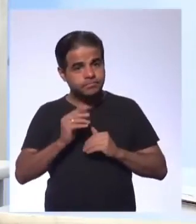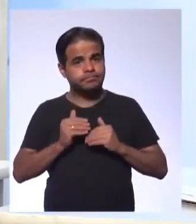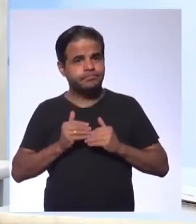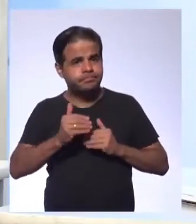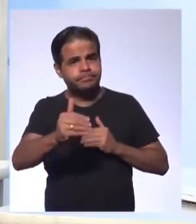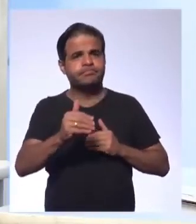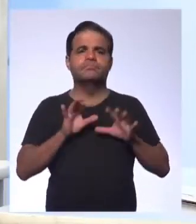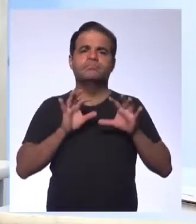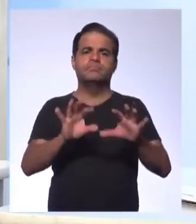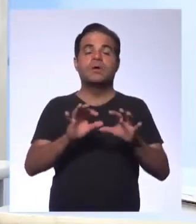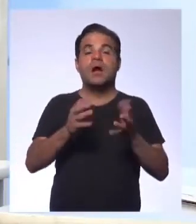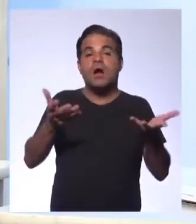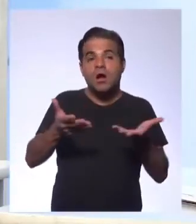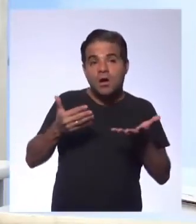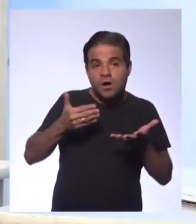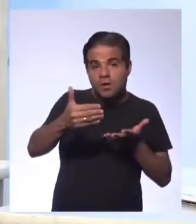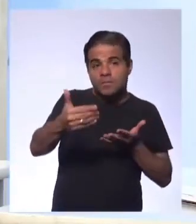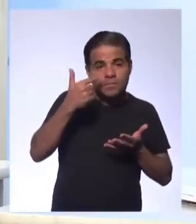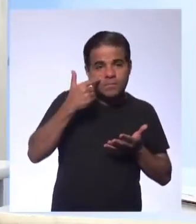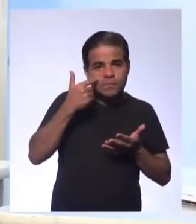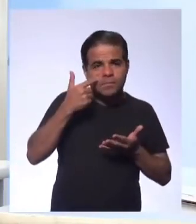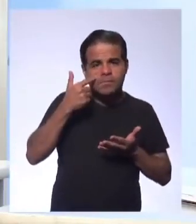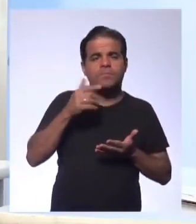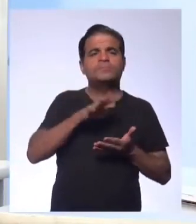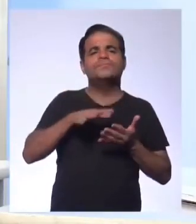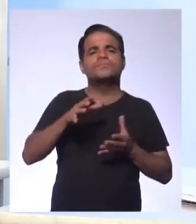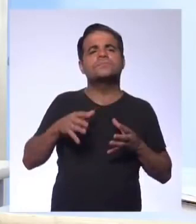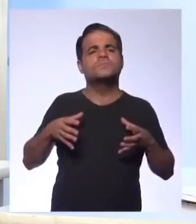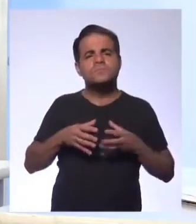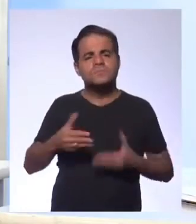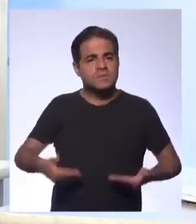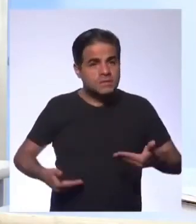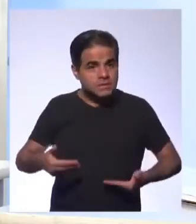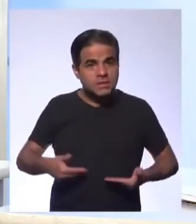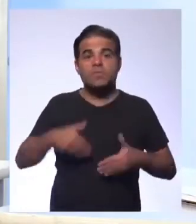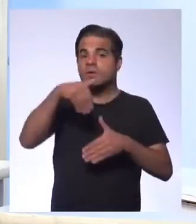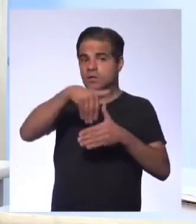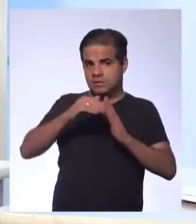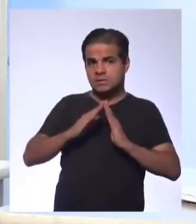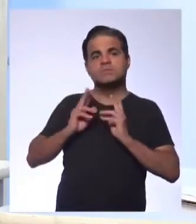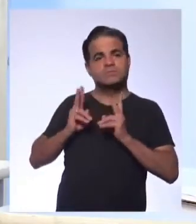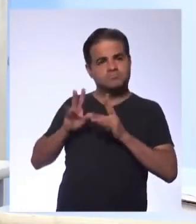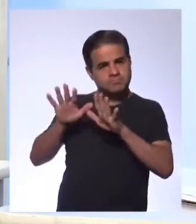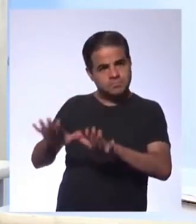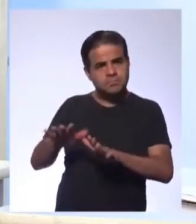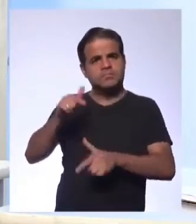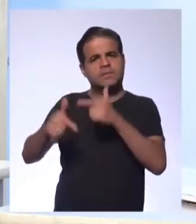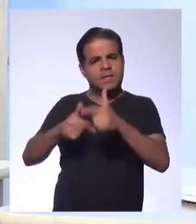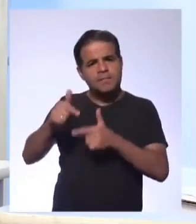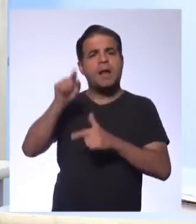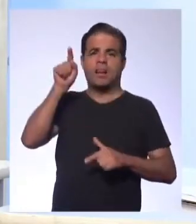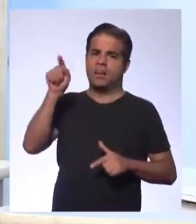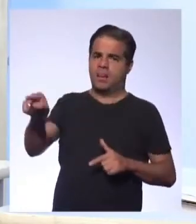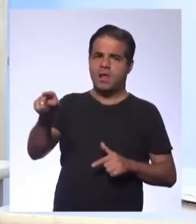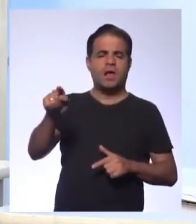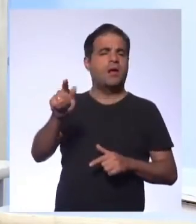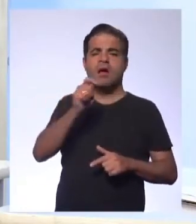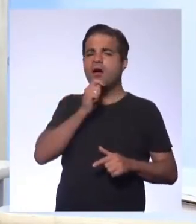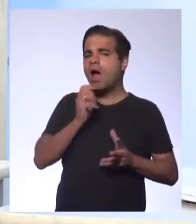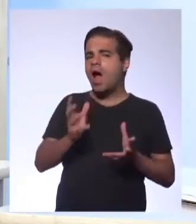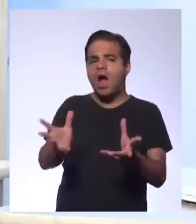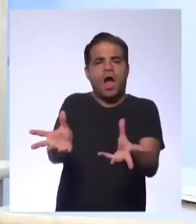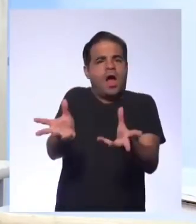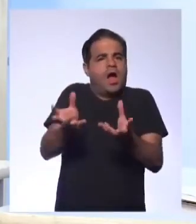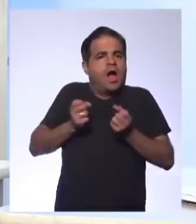agora ver quais as obrigações desse servo, porque eles moram nesse feudo, eles trabalham nesse feudo, eles não ganham